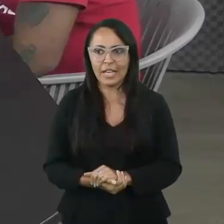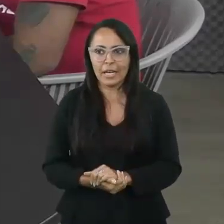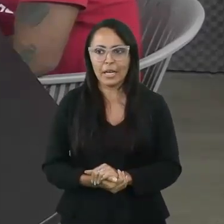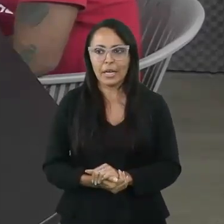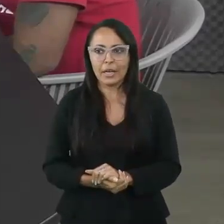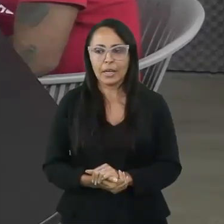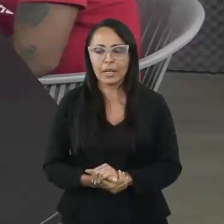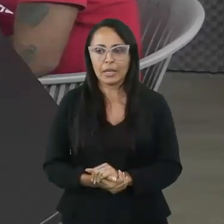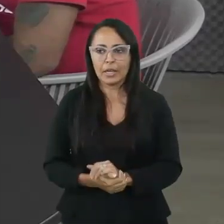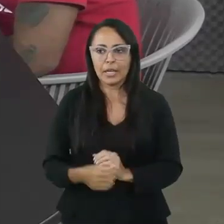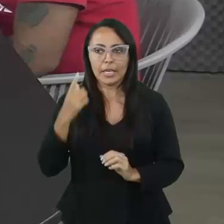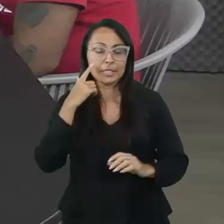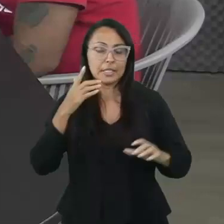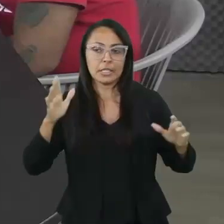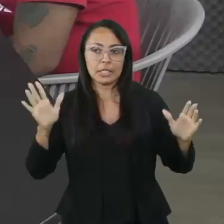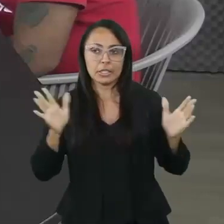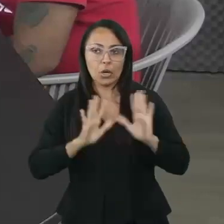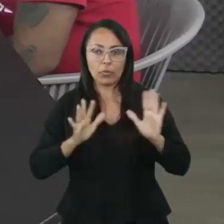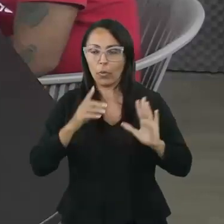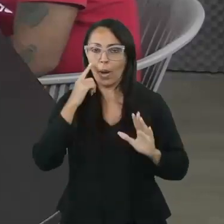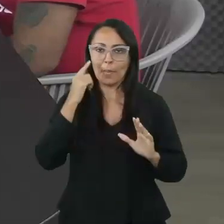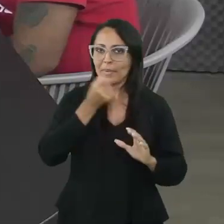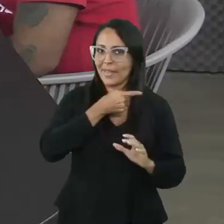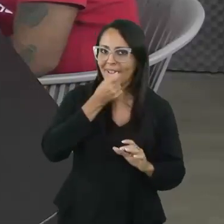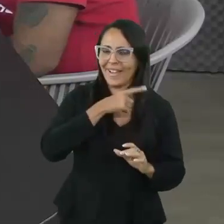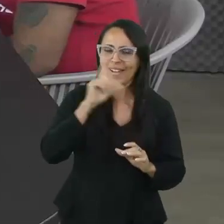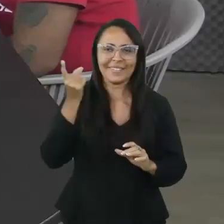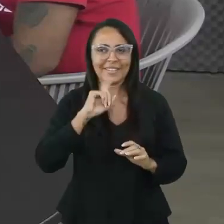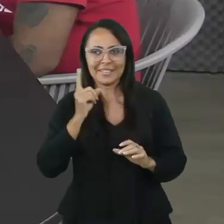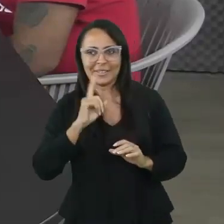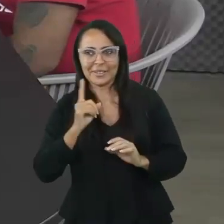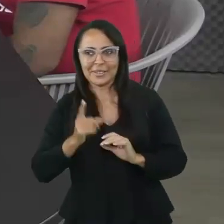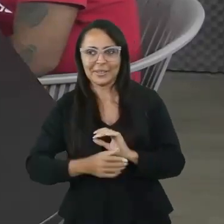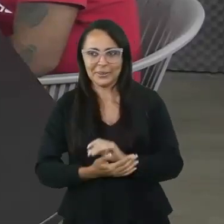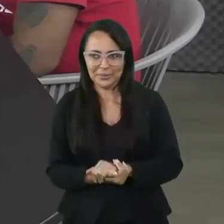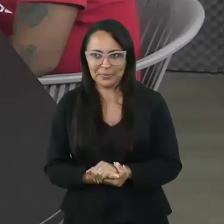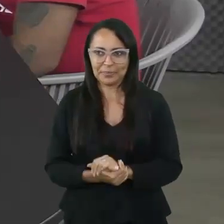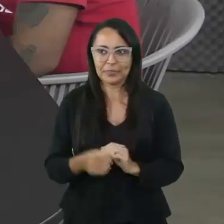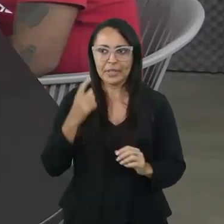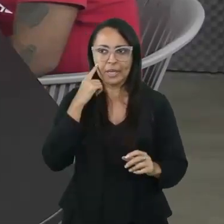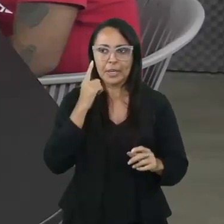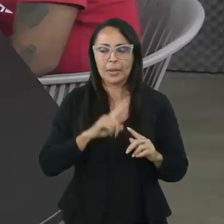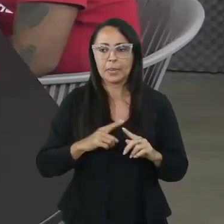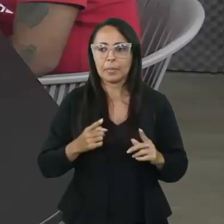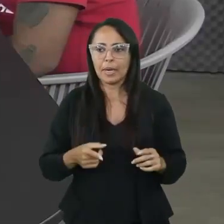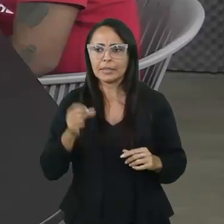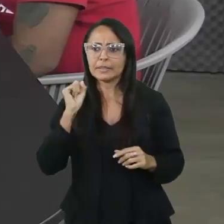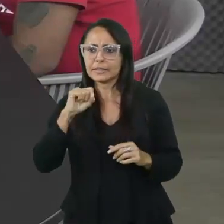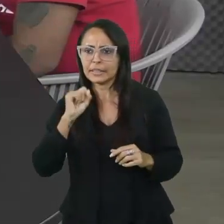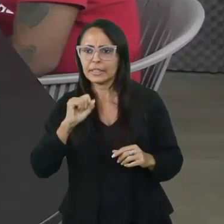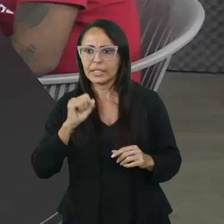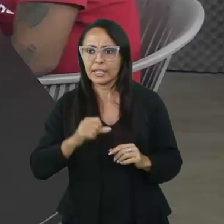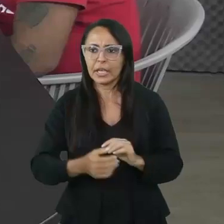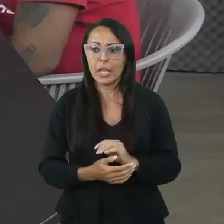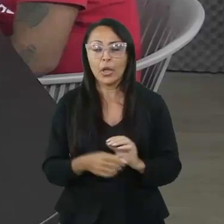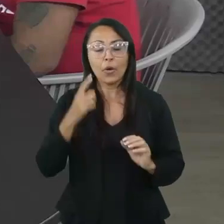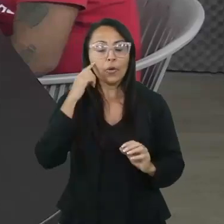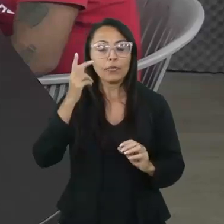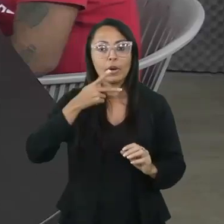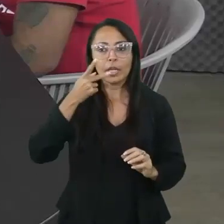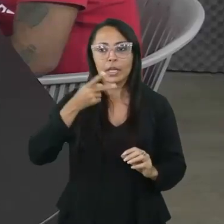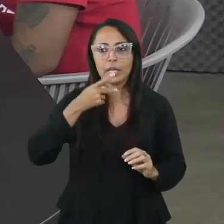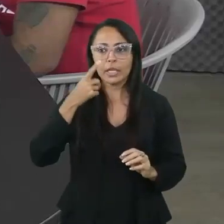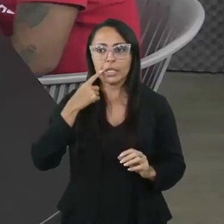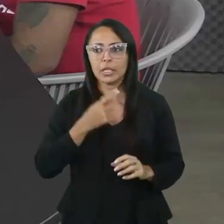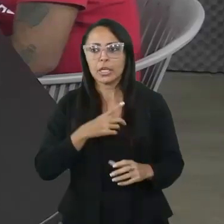Isso não foi uma piada. Então tu mora na Brasília? Moro lá. Rapaz, então Não é é sobre exagero, isso, não, né? não é É exagero. sobre isso. Você tá na É. escola